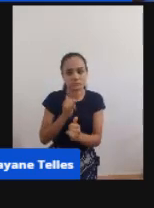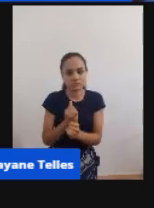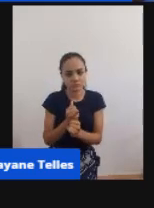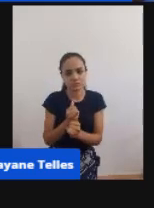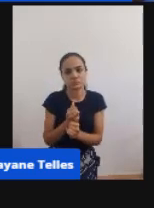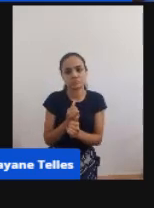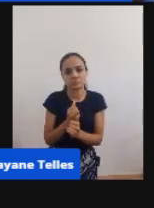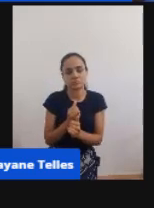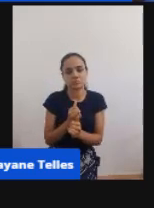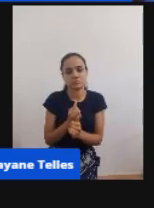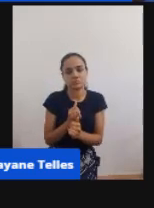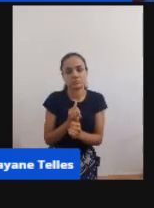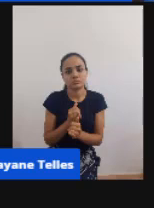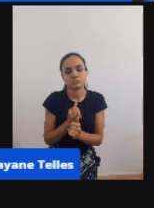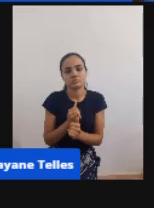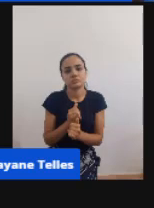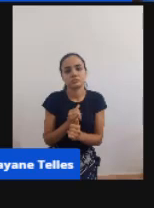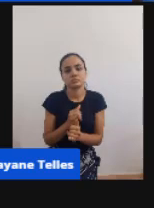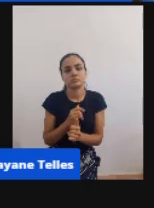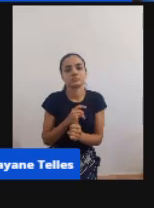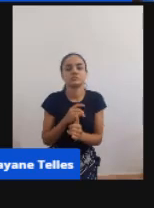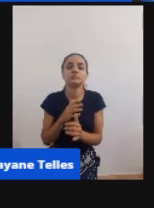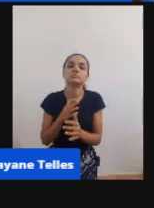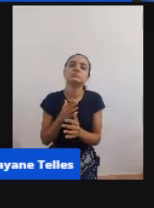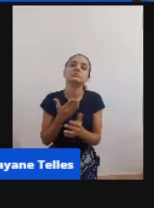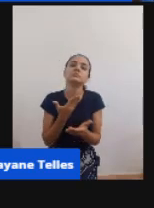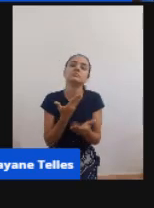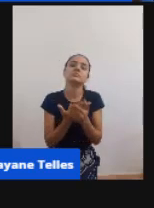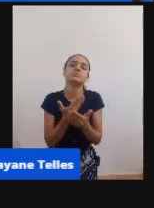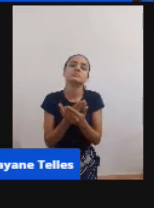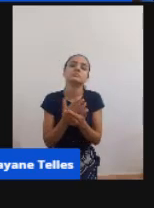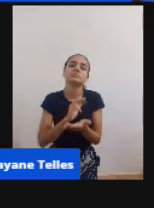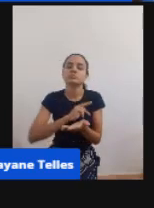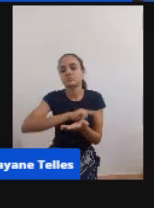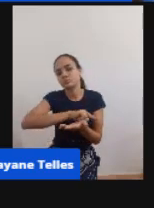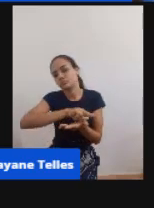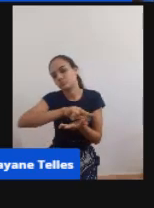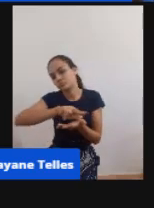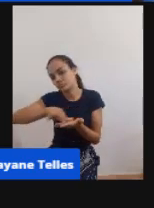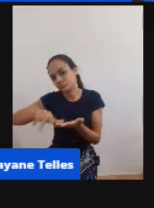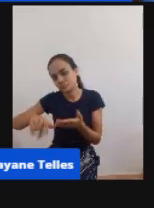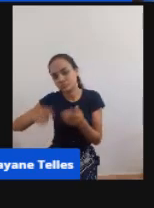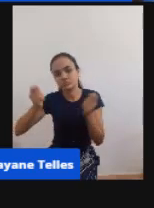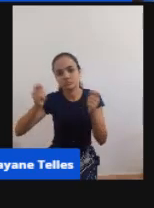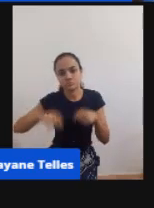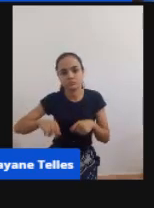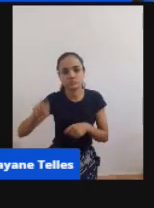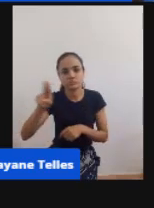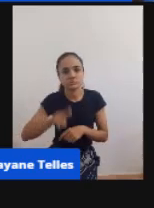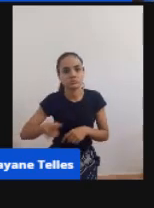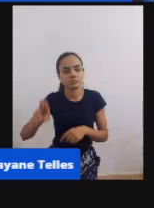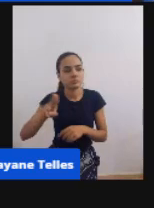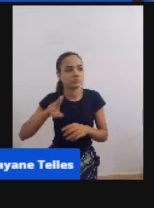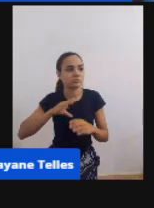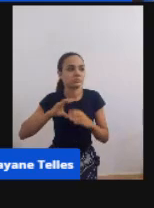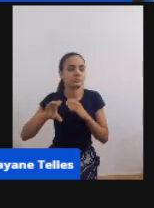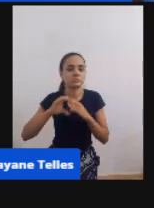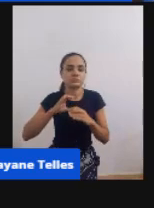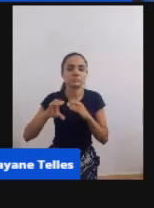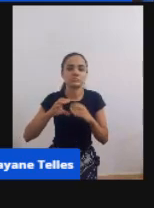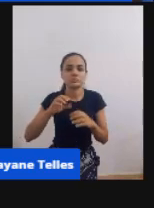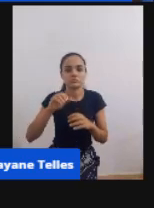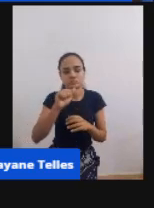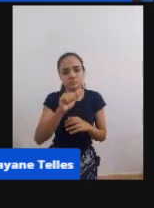online, nessas aulas remotas, pode ser utilizada a comunicação assíncrona, que é todo junto em